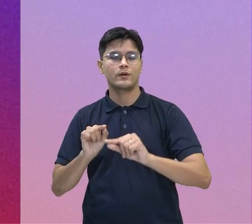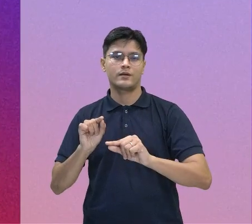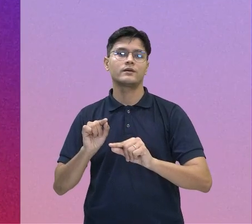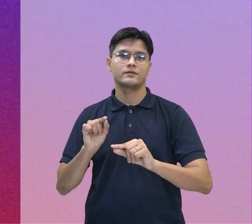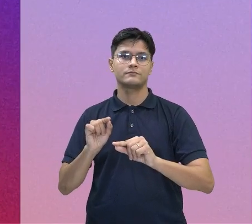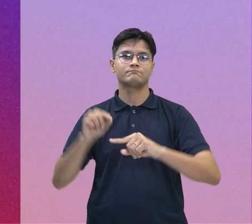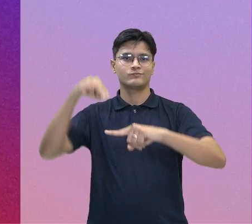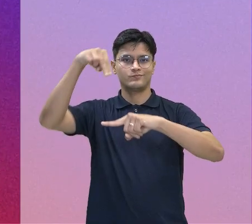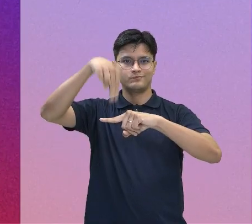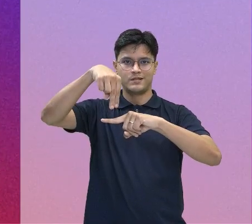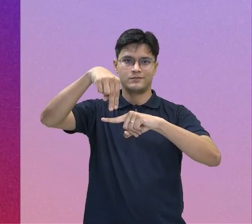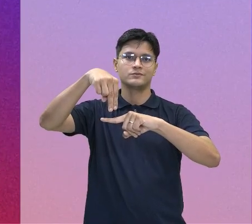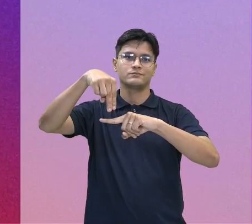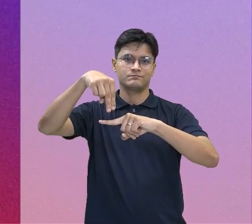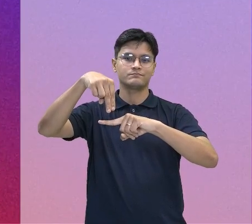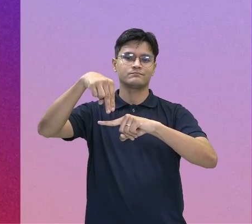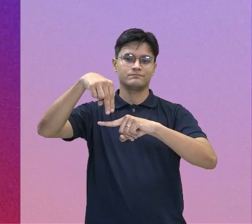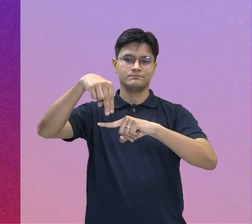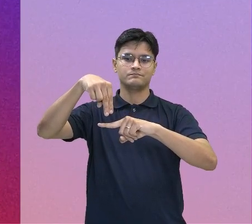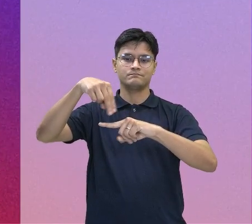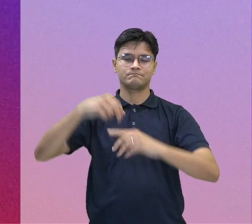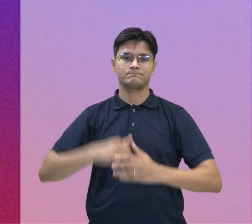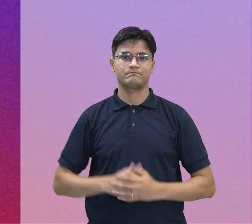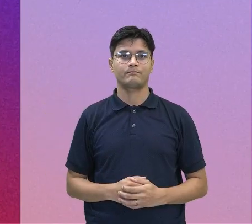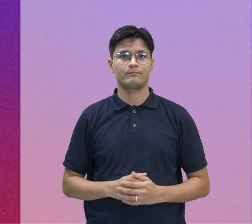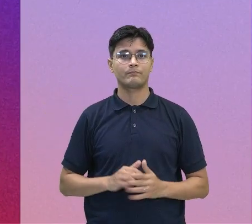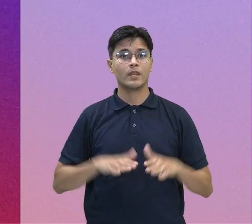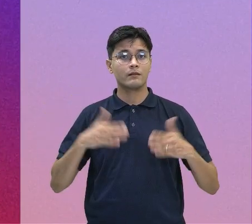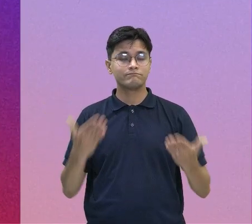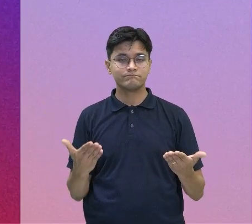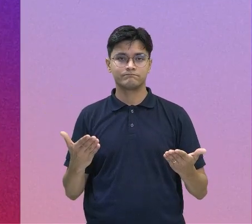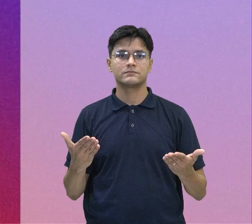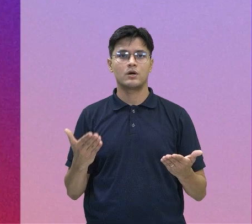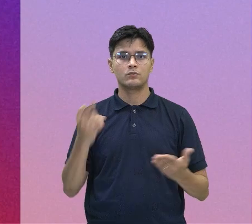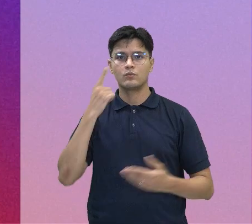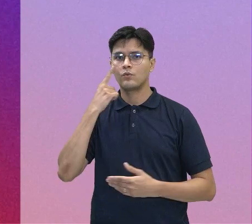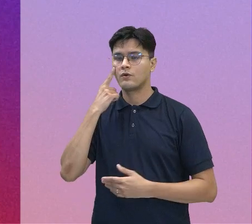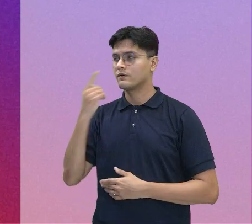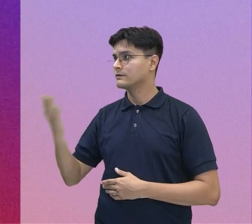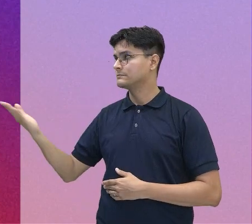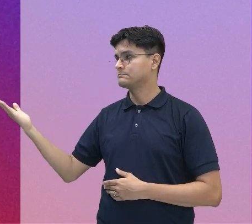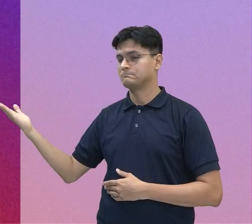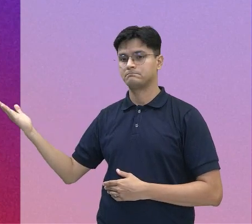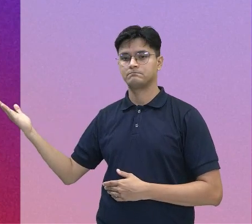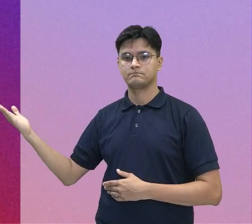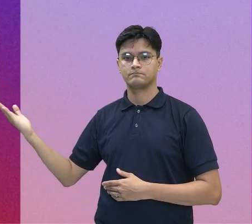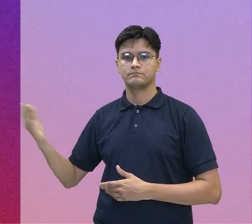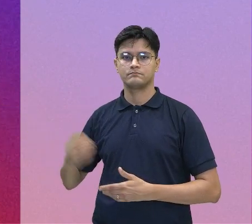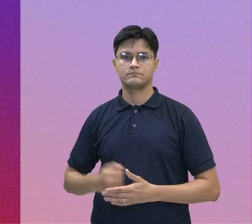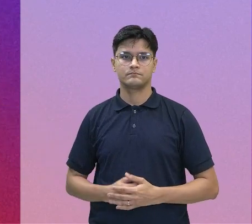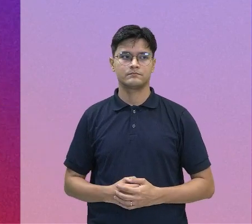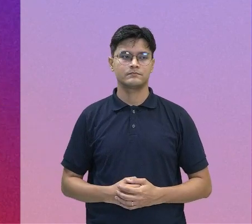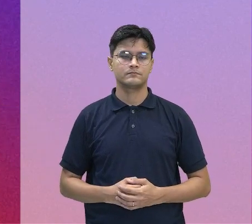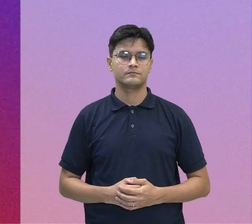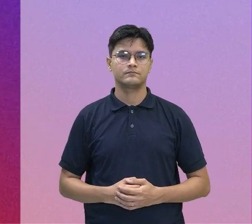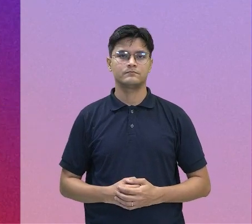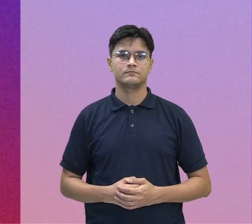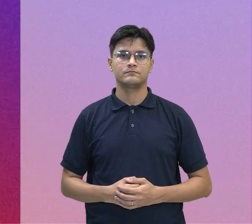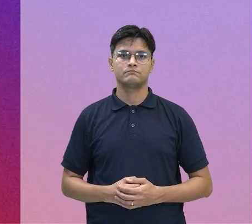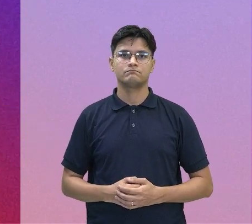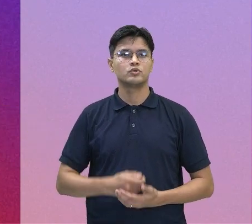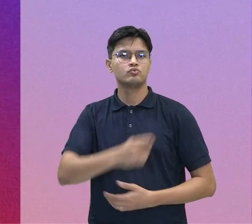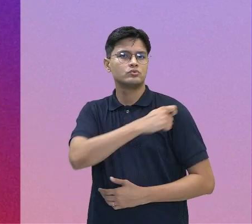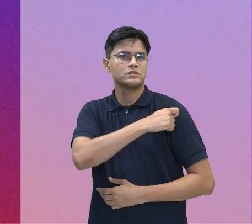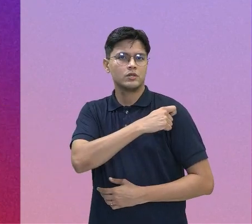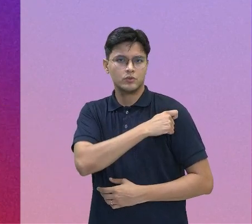numerador da fração, tá? Então vejam que nesse caso aqui, quem é que gosta? Quais são os alunos